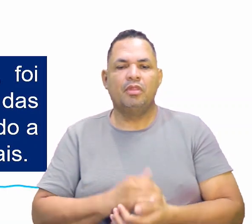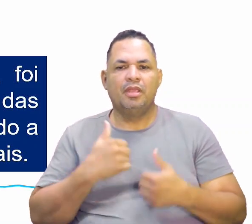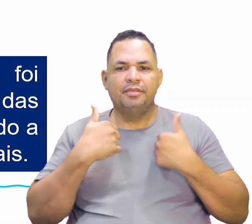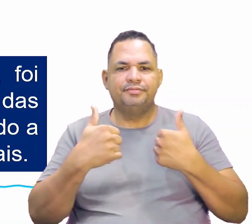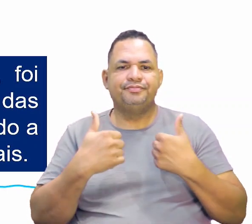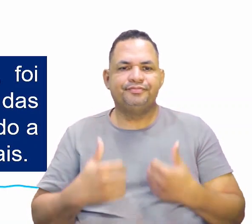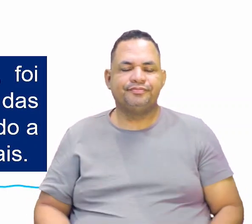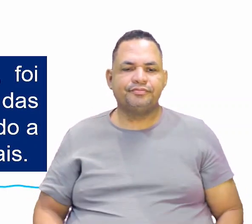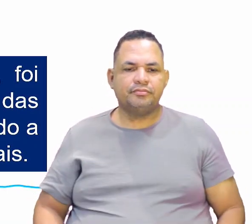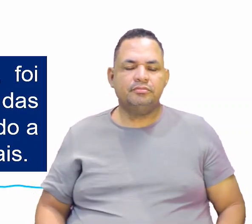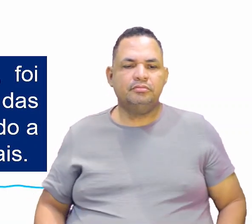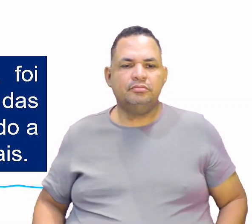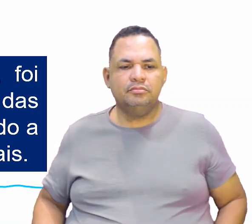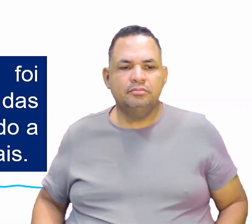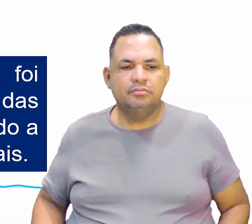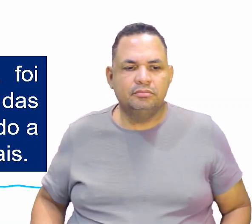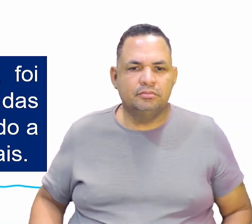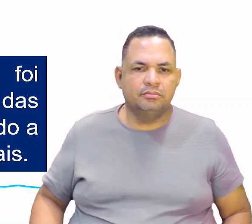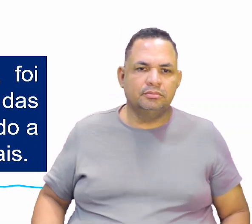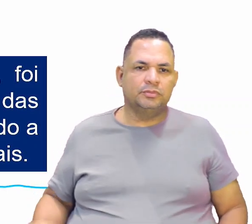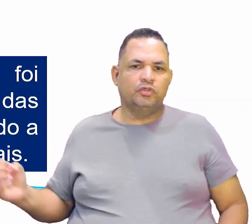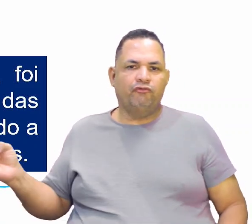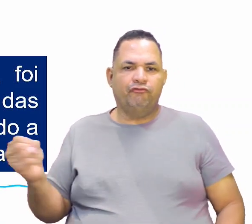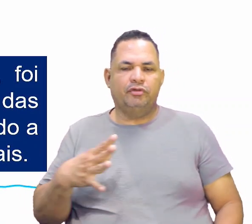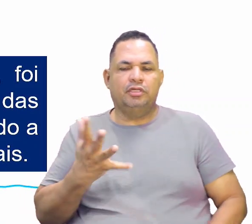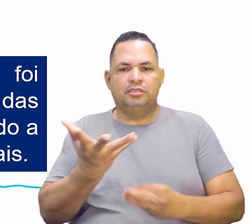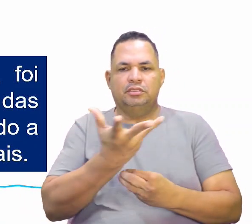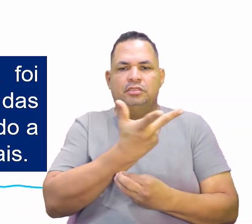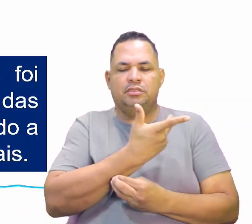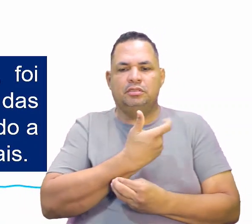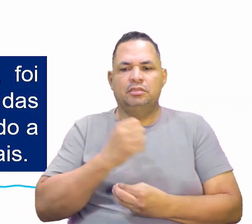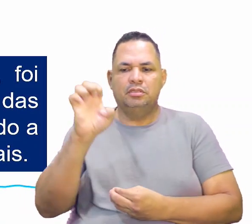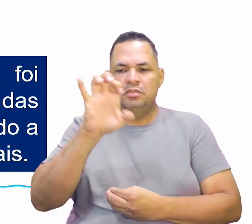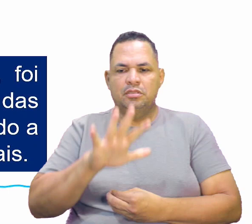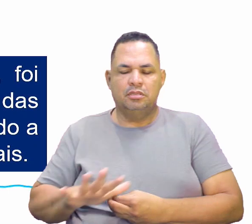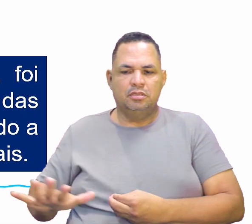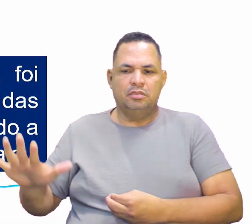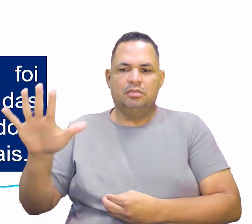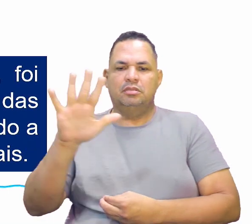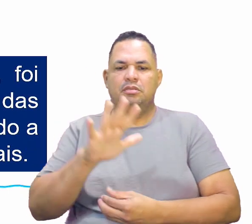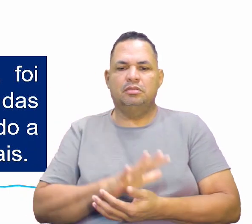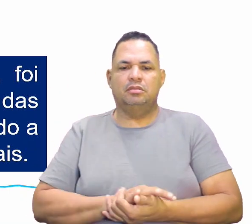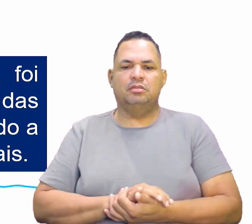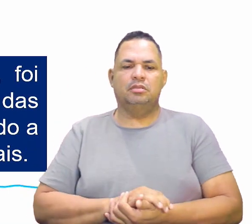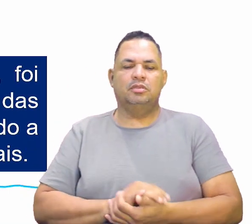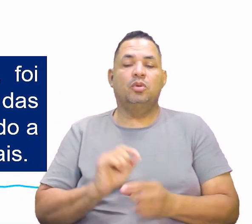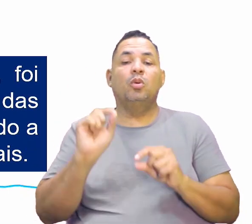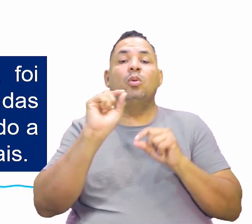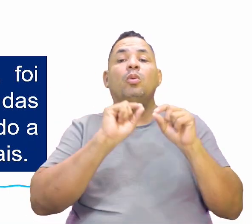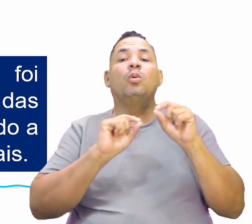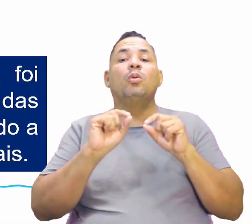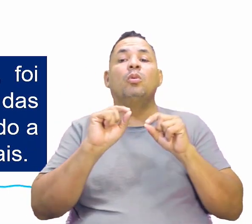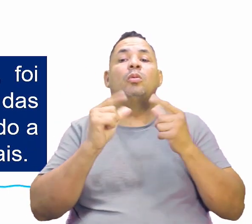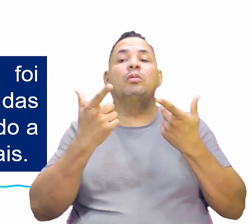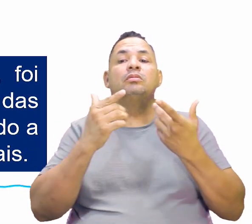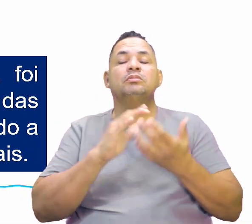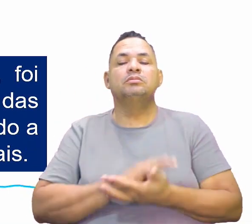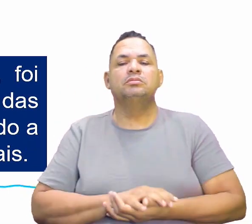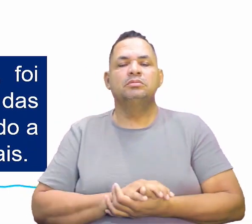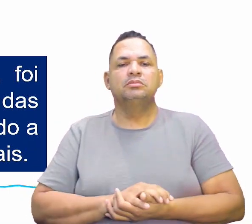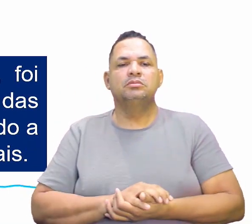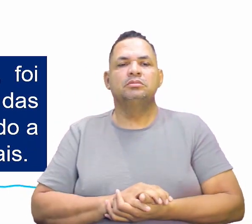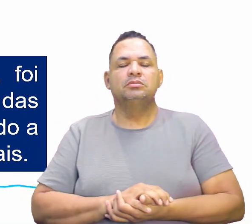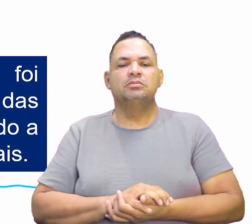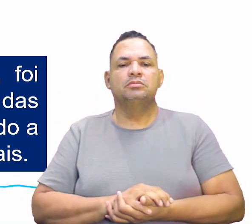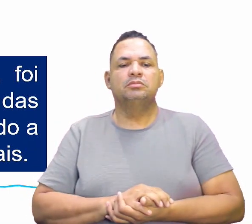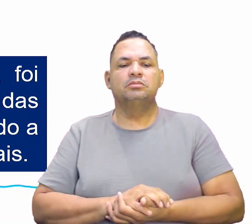Beleza? Então, quando fala assim, vanguardas artísticas, tem gente que fala, vou ficar aqui só na vanguarda. Então, o que você entende por vanguarda, como a professora